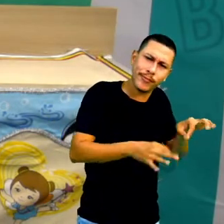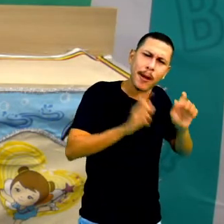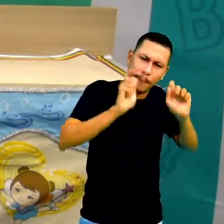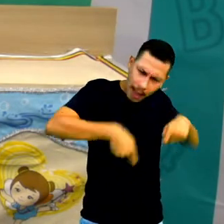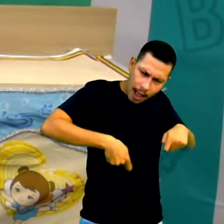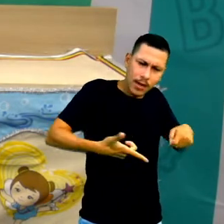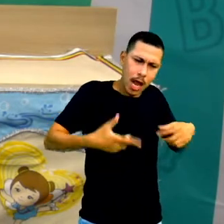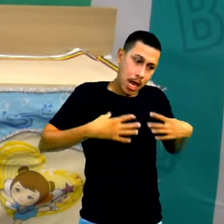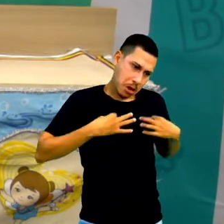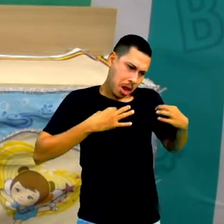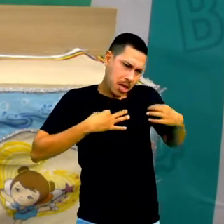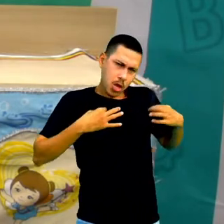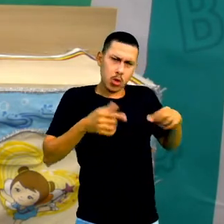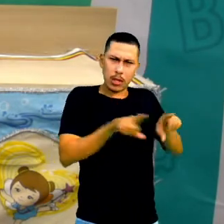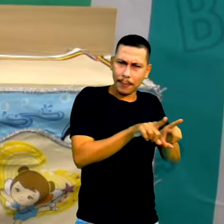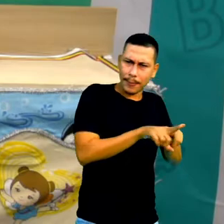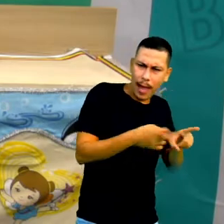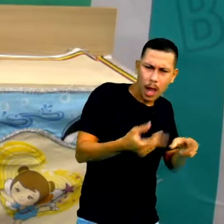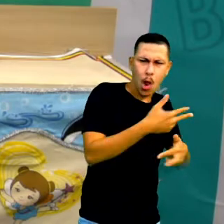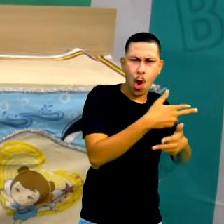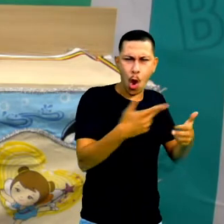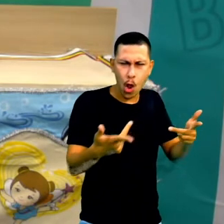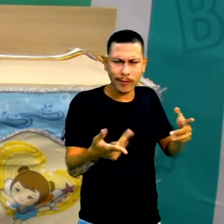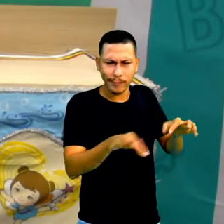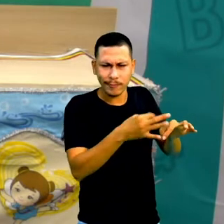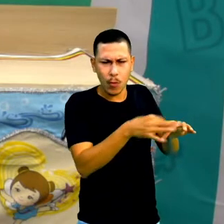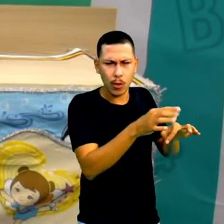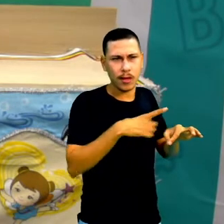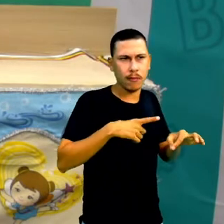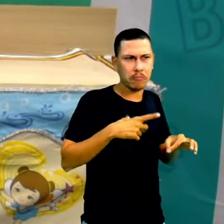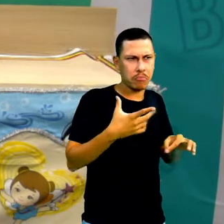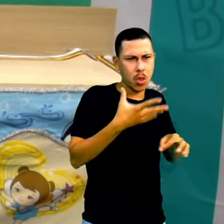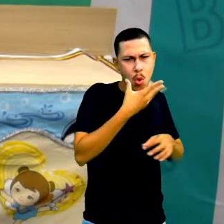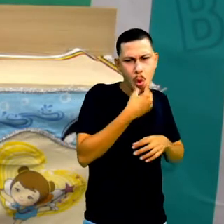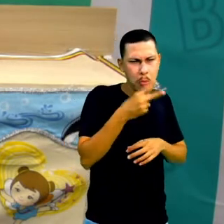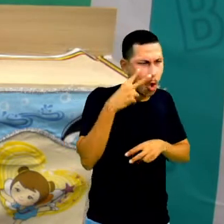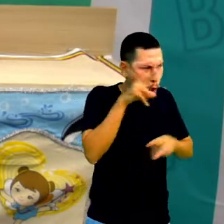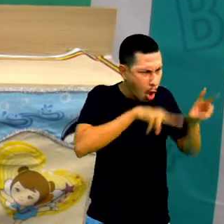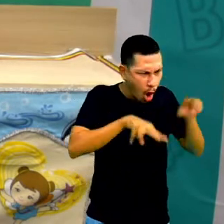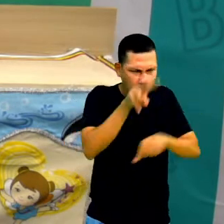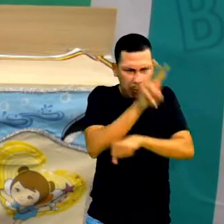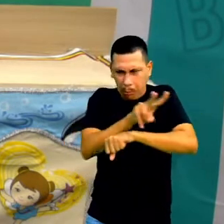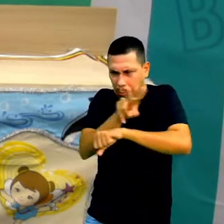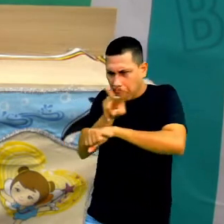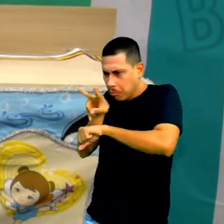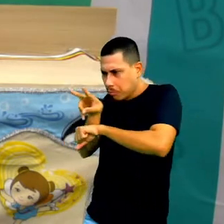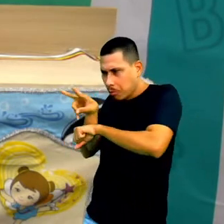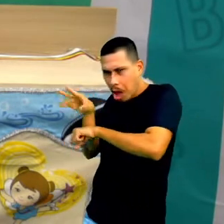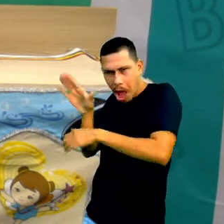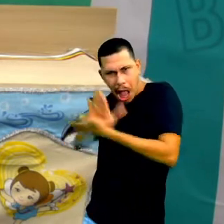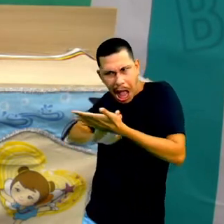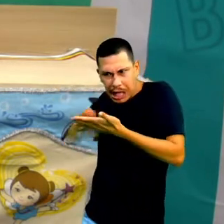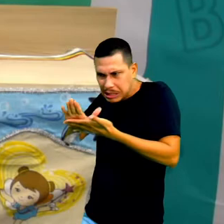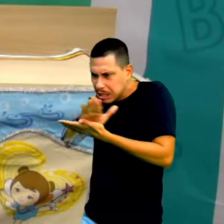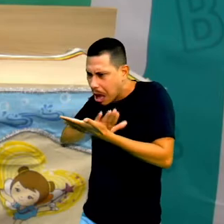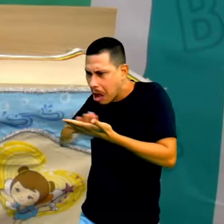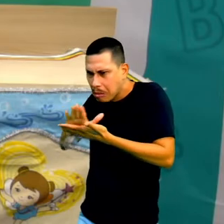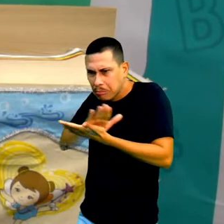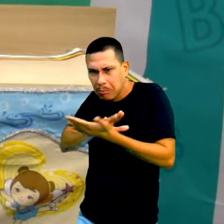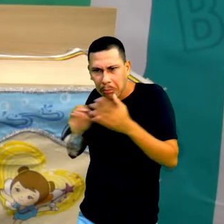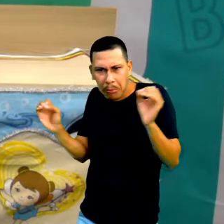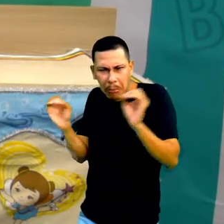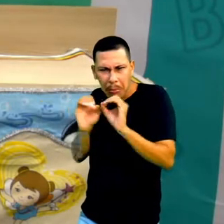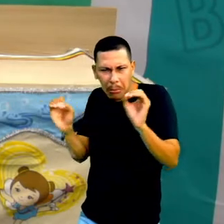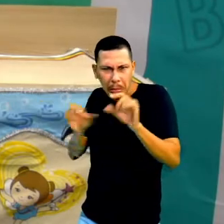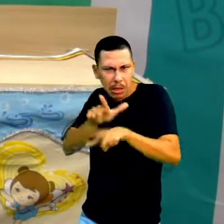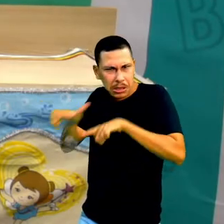um tecido, bolinha, não é isso? Agulha. E, ele olhou e não tinha nada, crianças. Não tinha nada lá, só tava a máquina